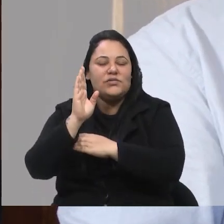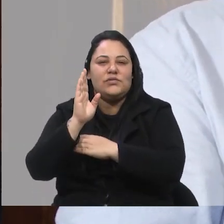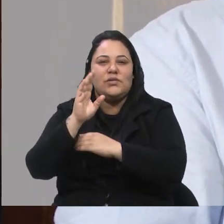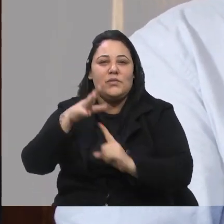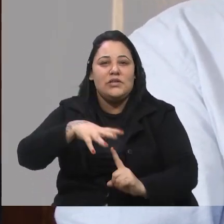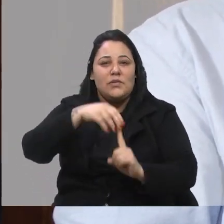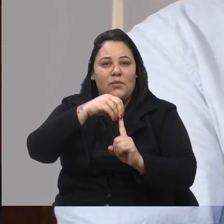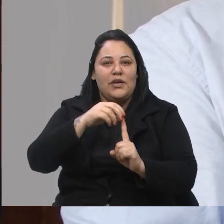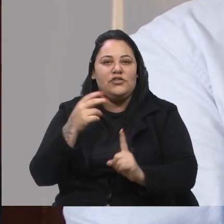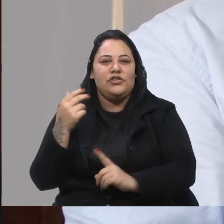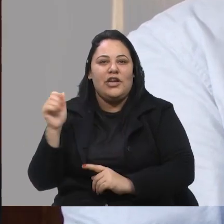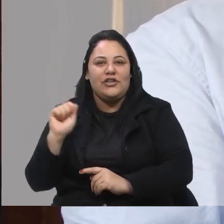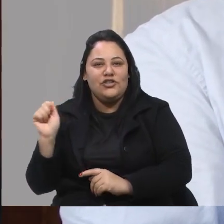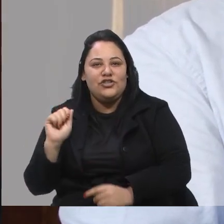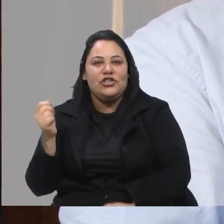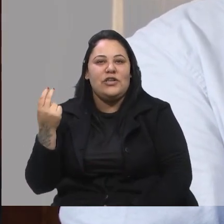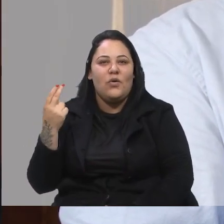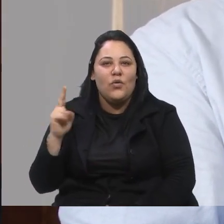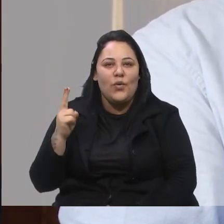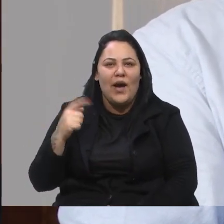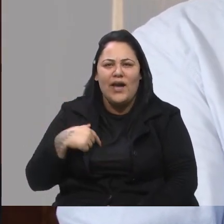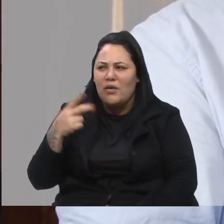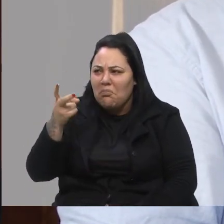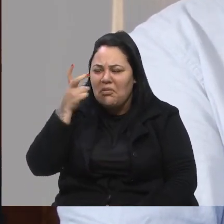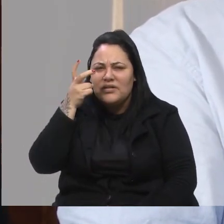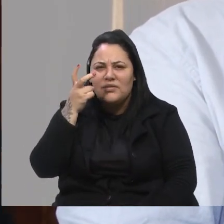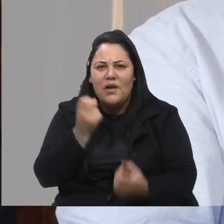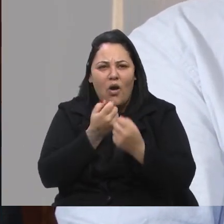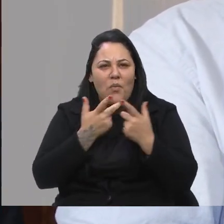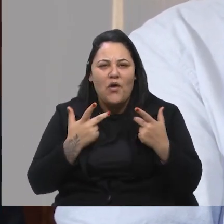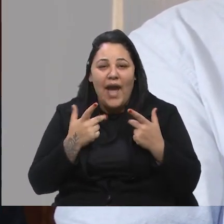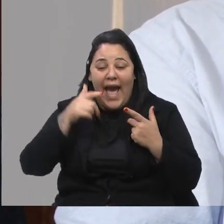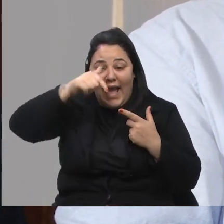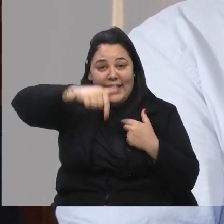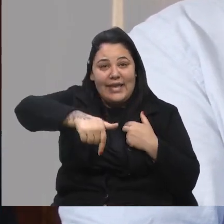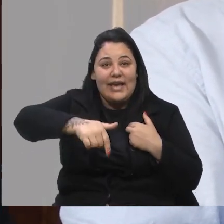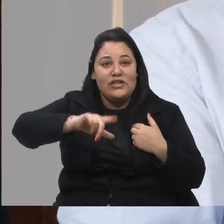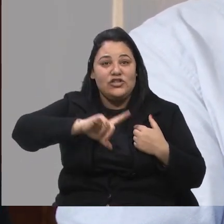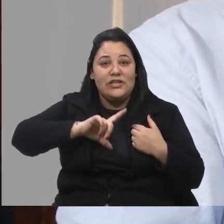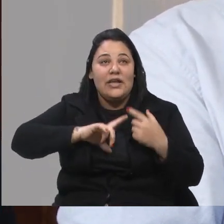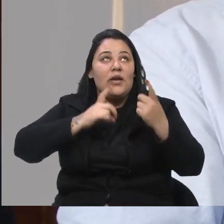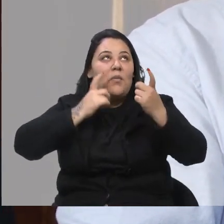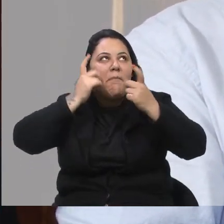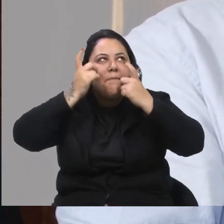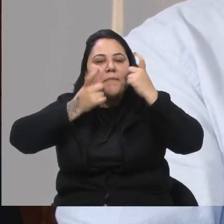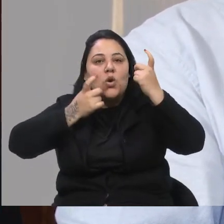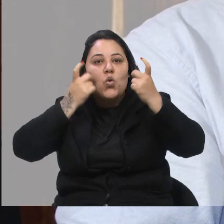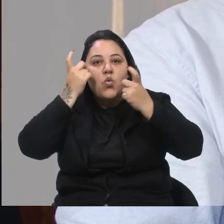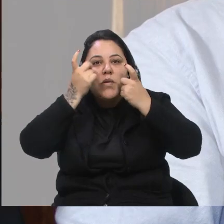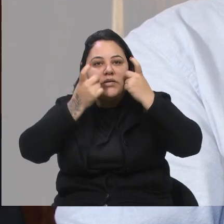Argentina, para o Uruguai, eu percebi uma coisa muito importante. Aqui nós temos uma preocupação